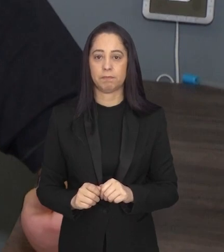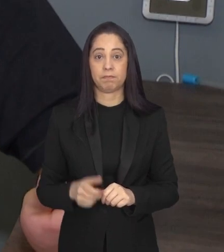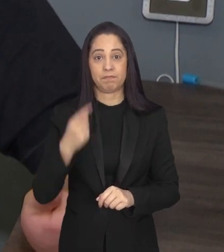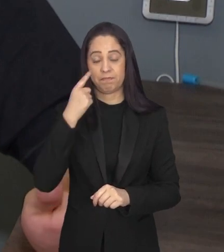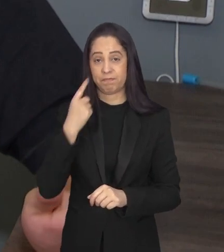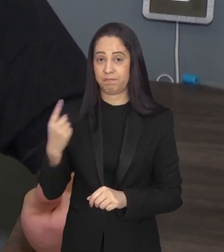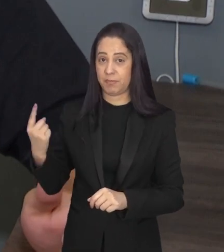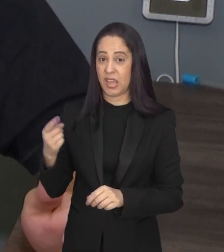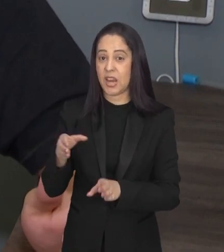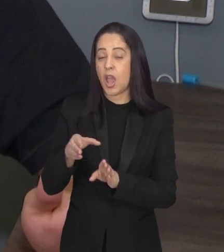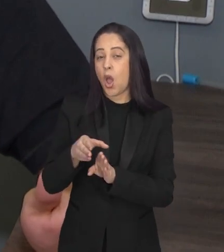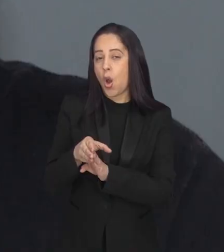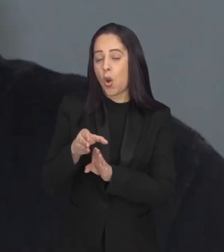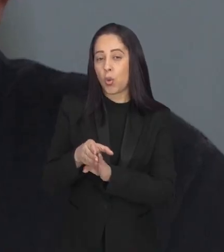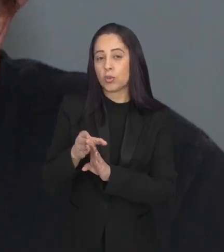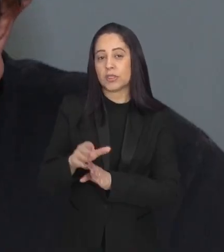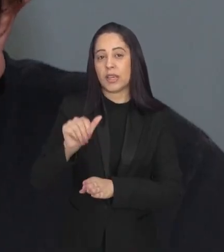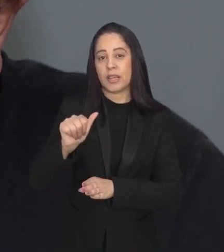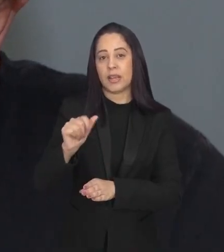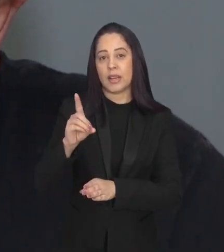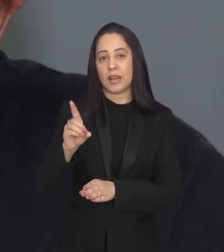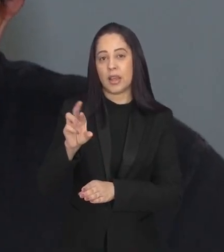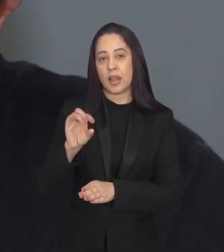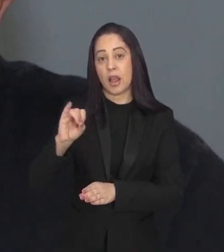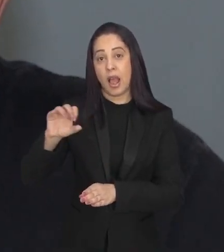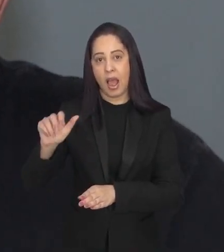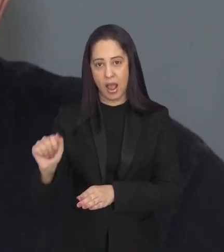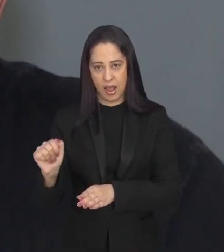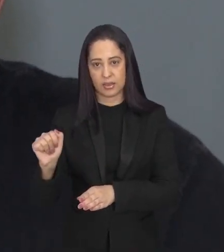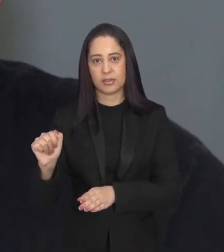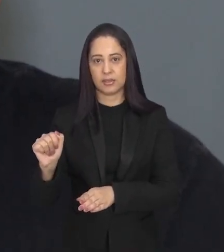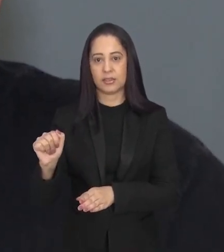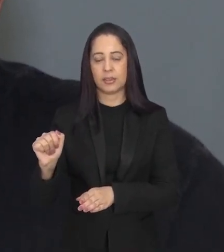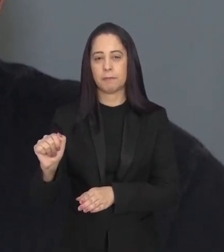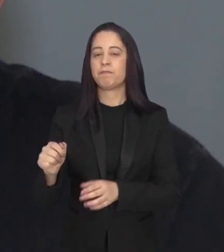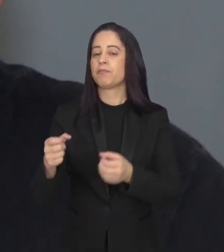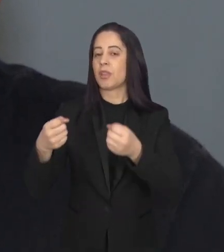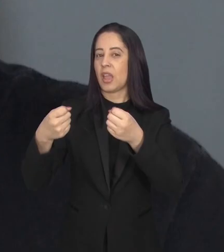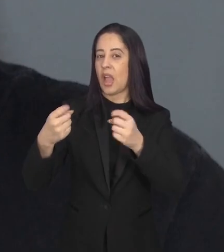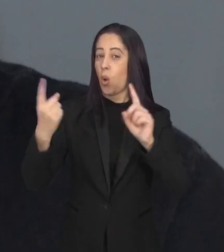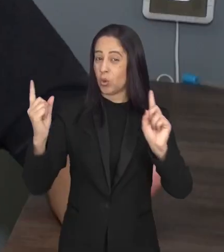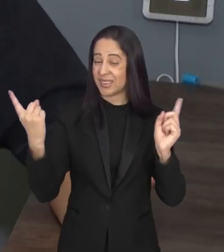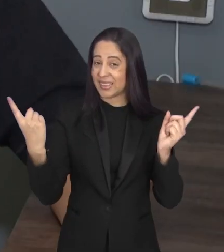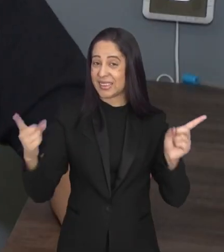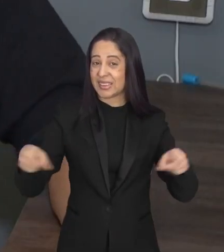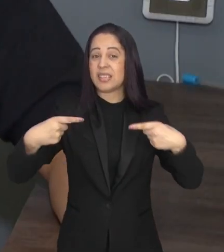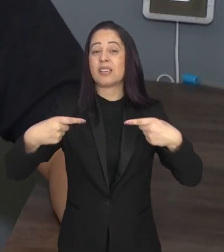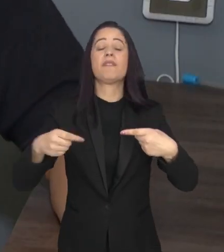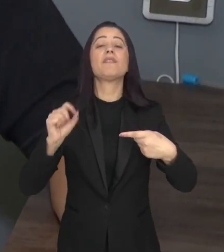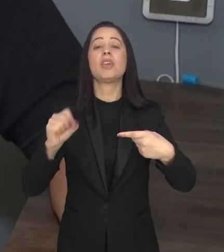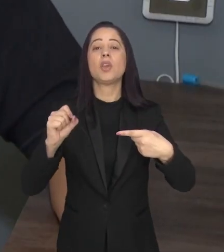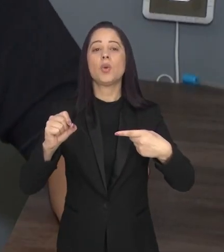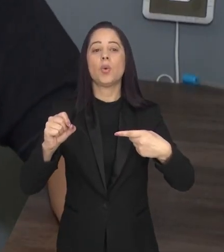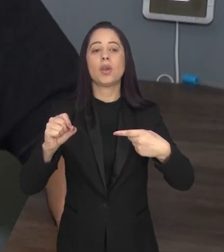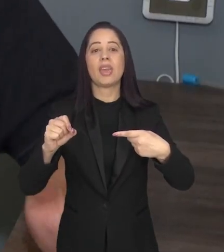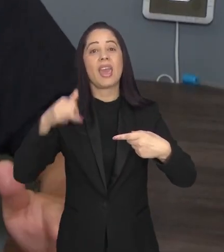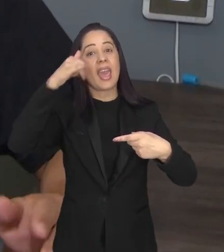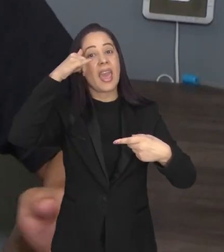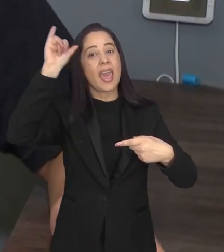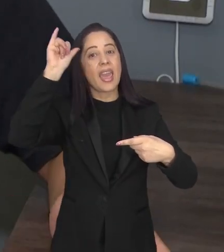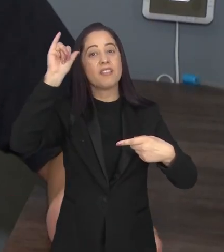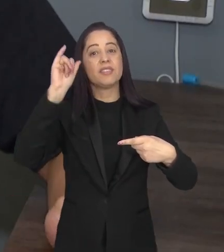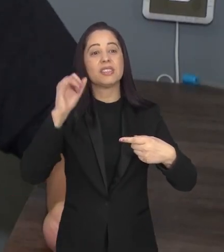esse conselheiro da Ábria, a Associação Brasileira de Inteligência Artificial, o desafio será encontrar formas de